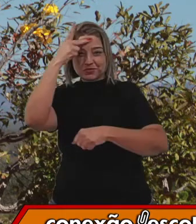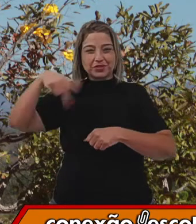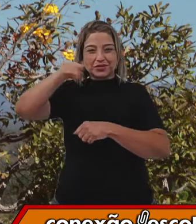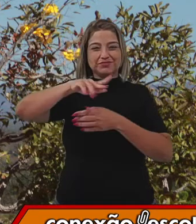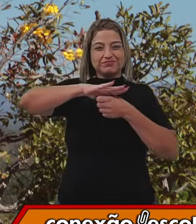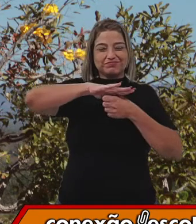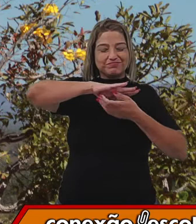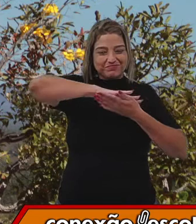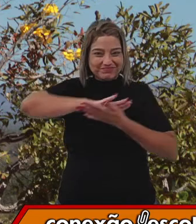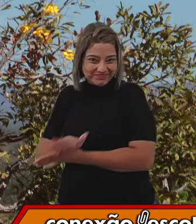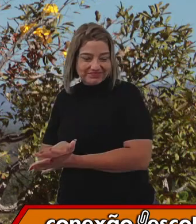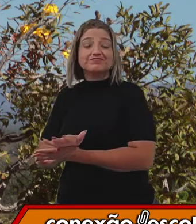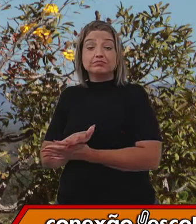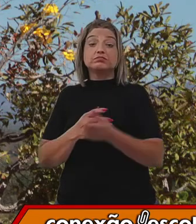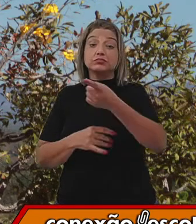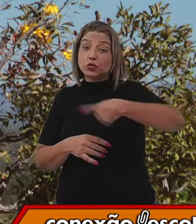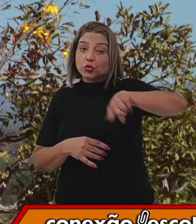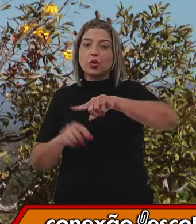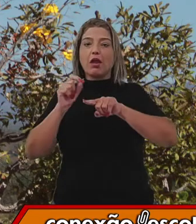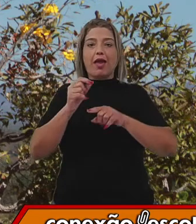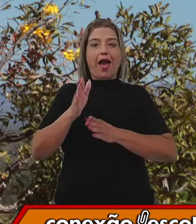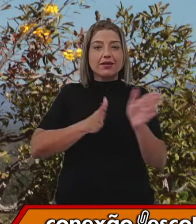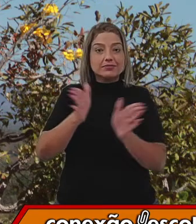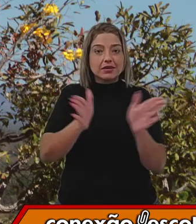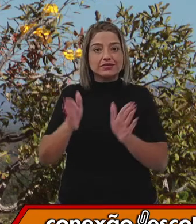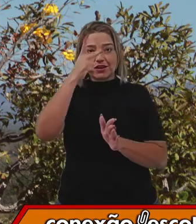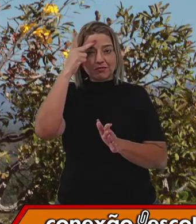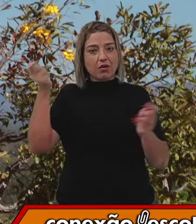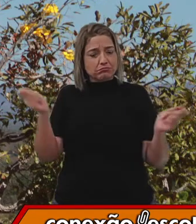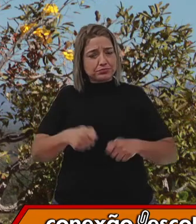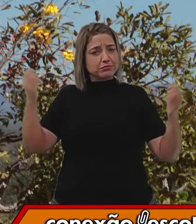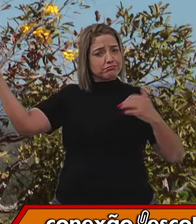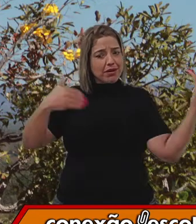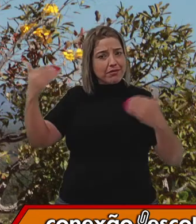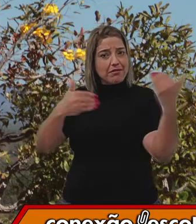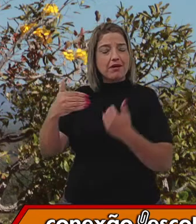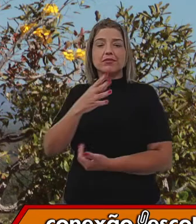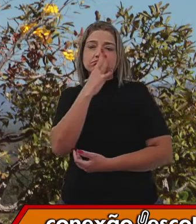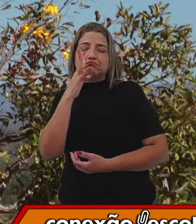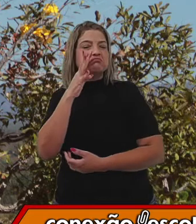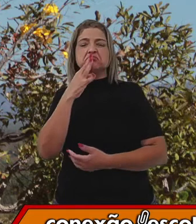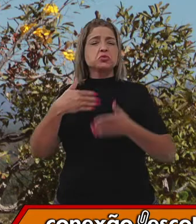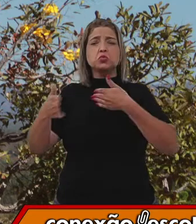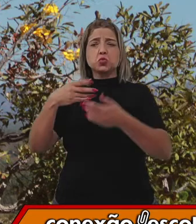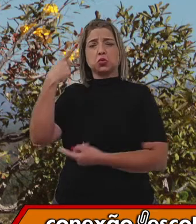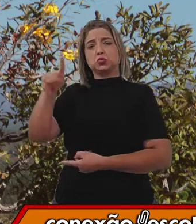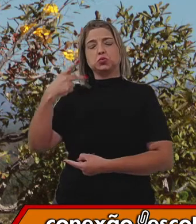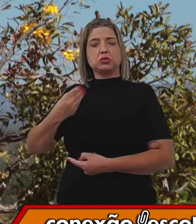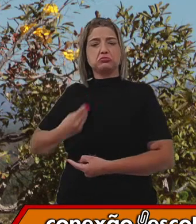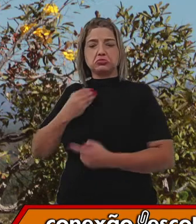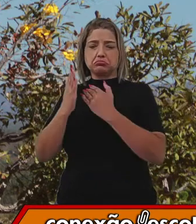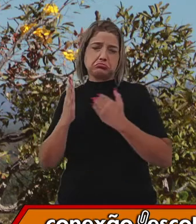ou seja, torná-la acessível para todas as pessoas, independente de sua classe social. Outro